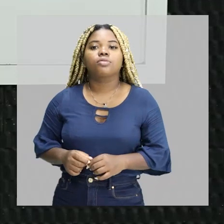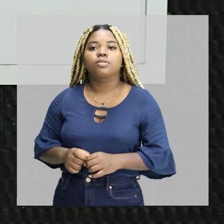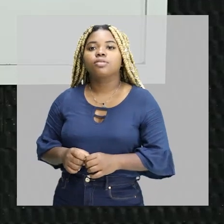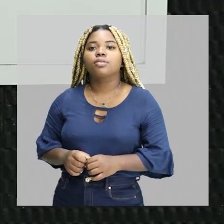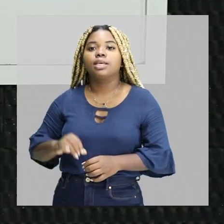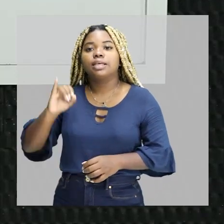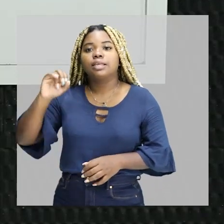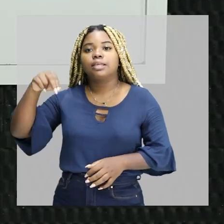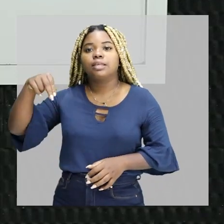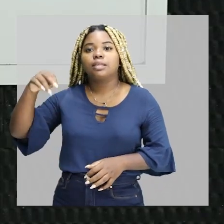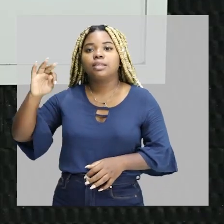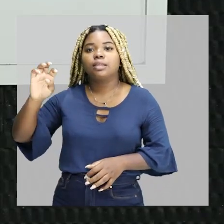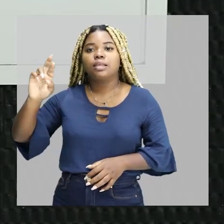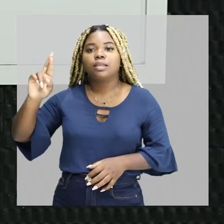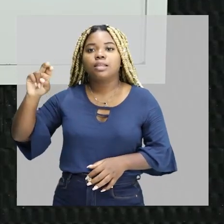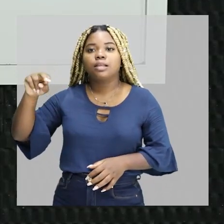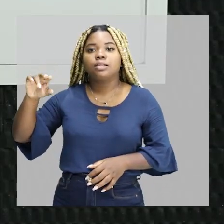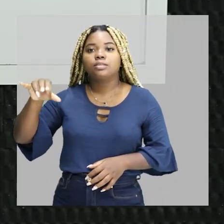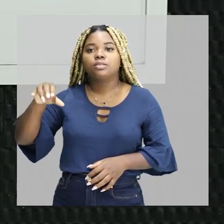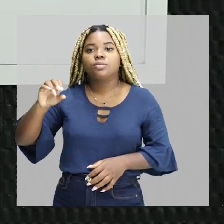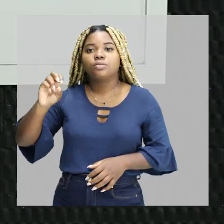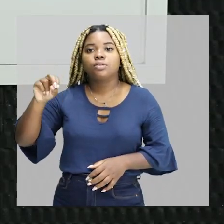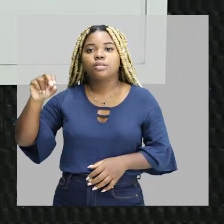tá ok? E o volume,